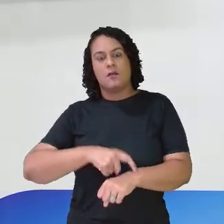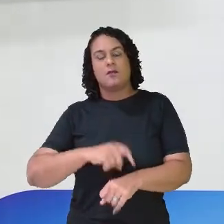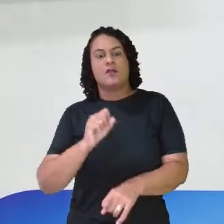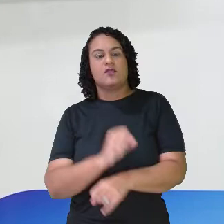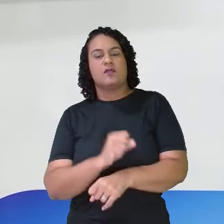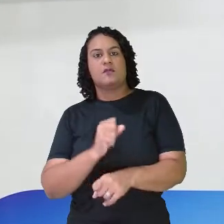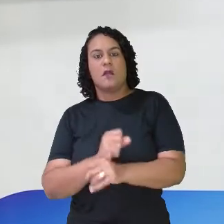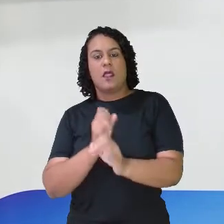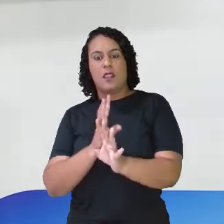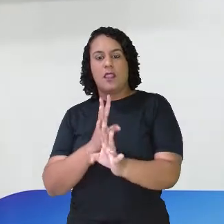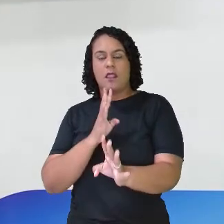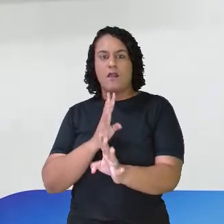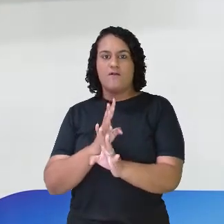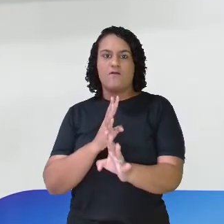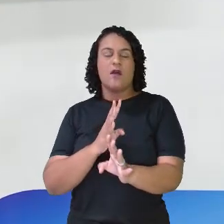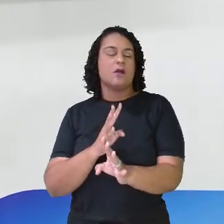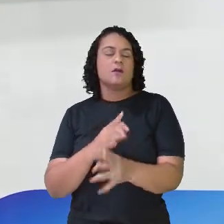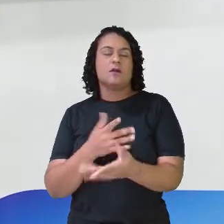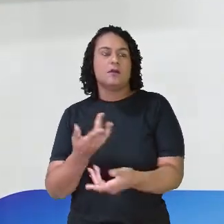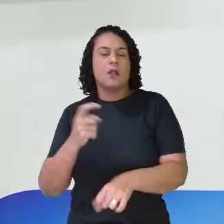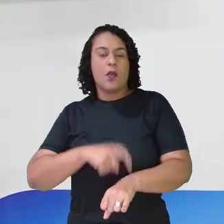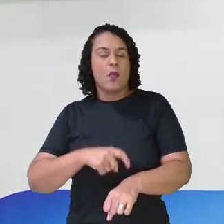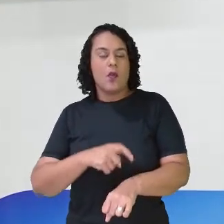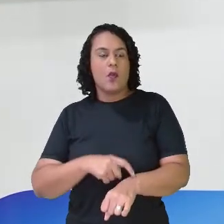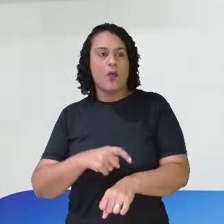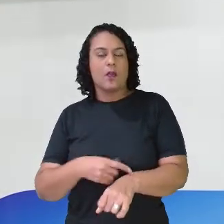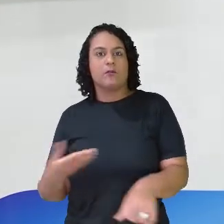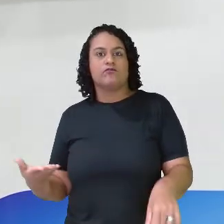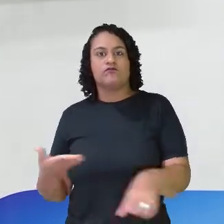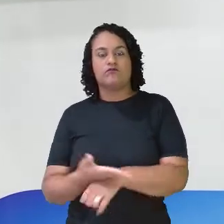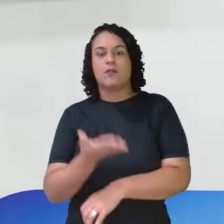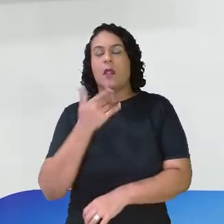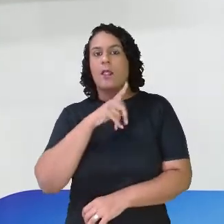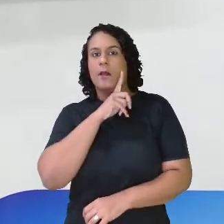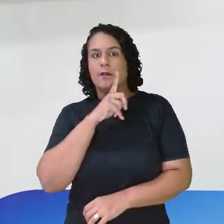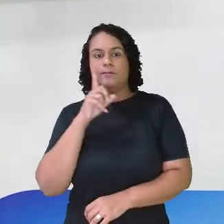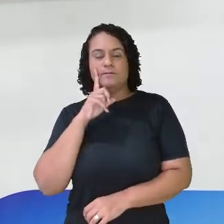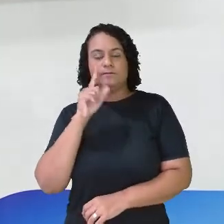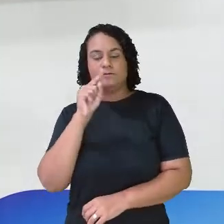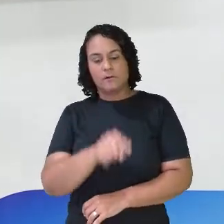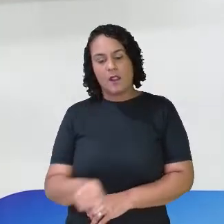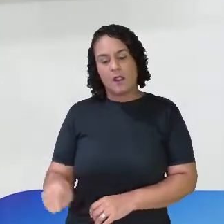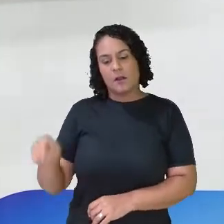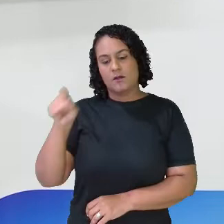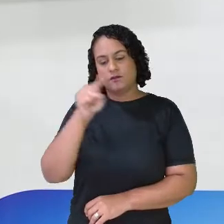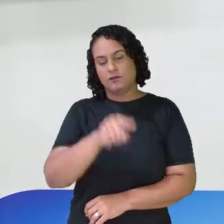para chegar a hora da merenda, né? Então, o círculo, elemento